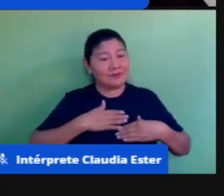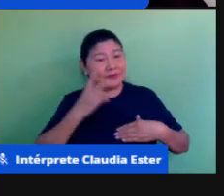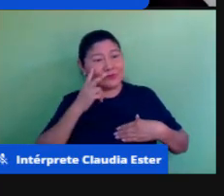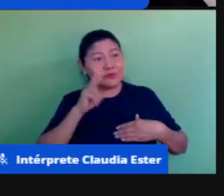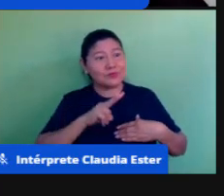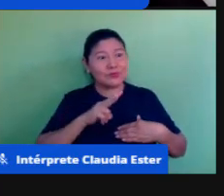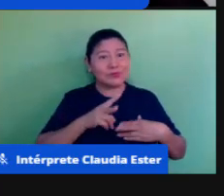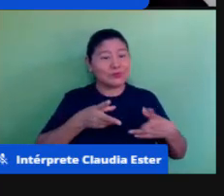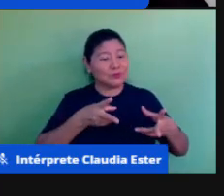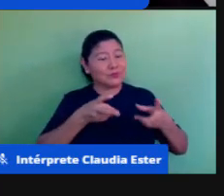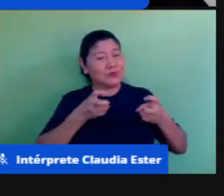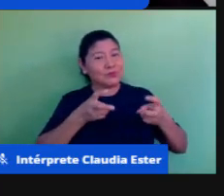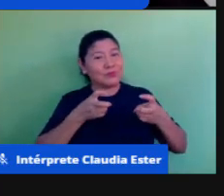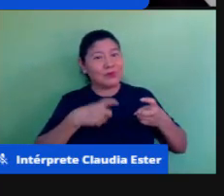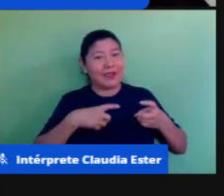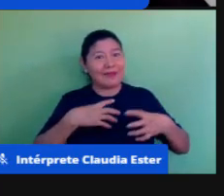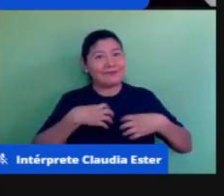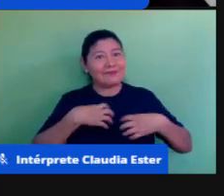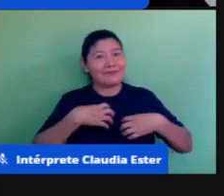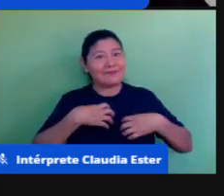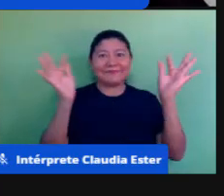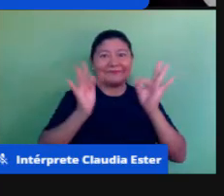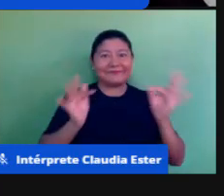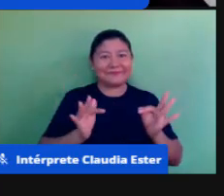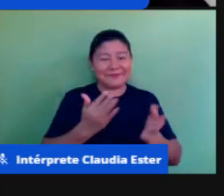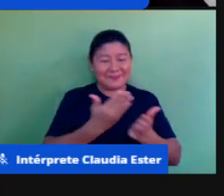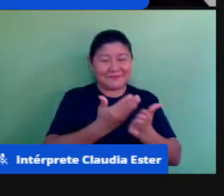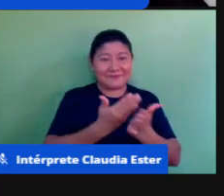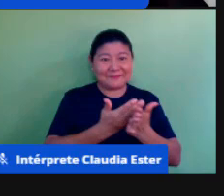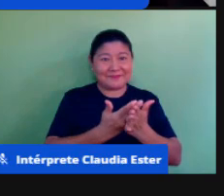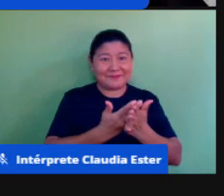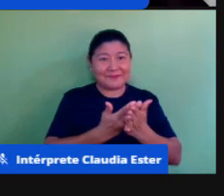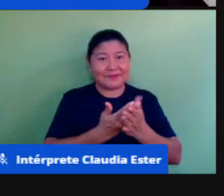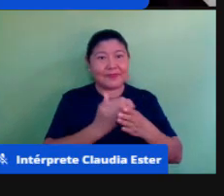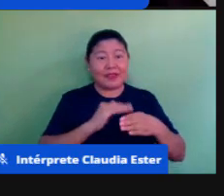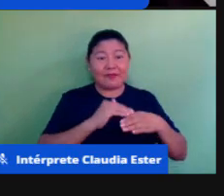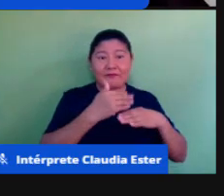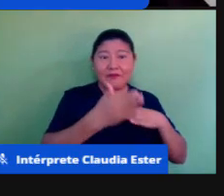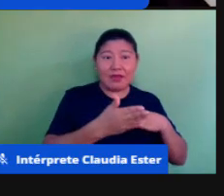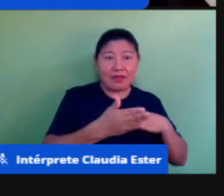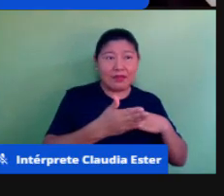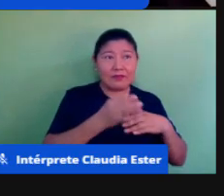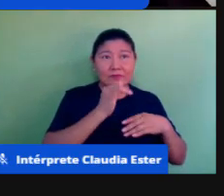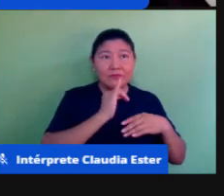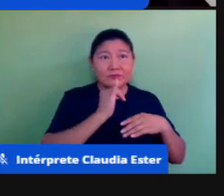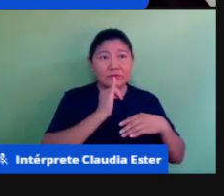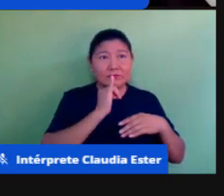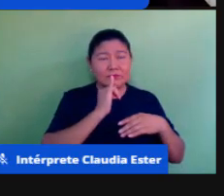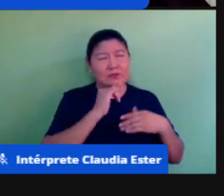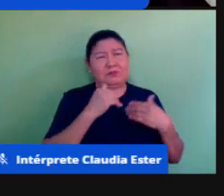atrativa, uma forma alegre, para que saia um pouco